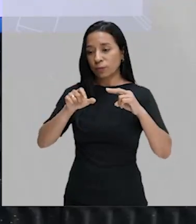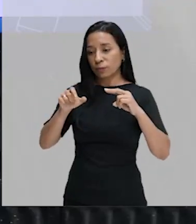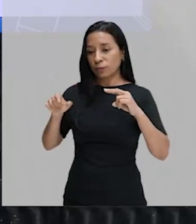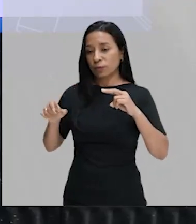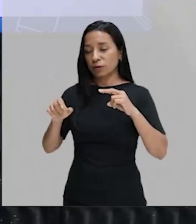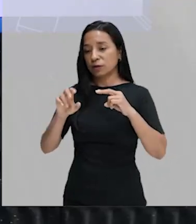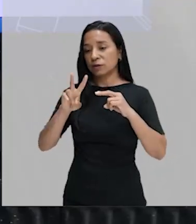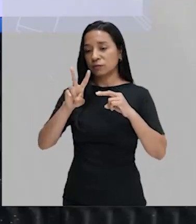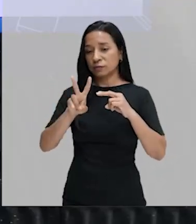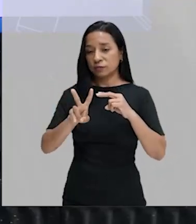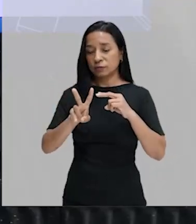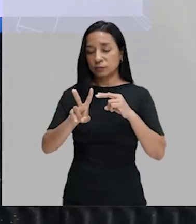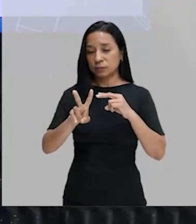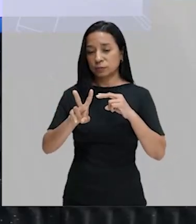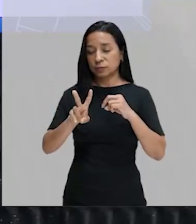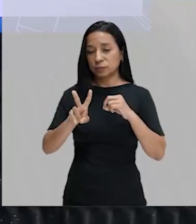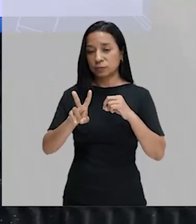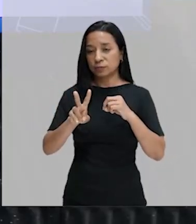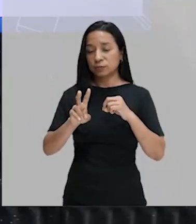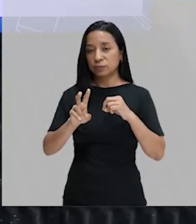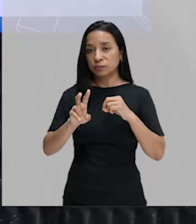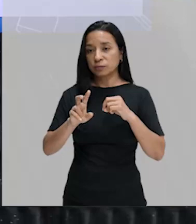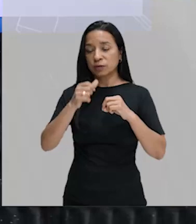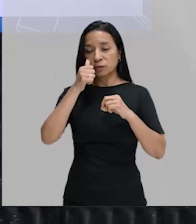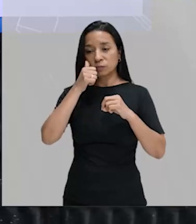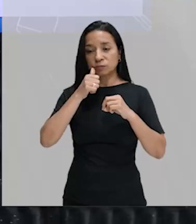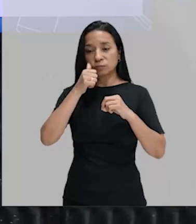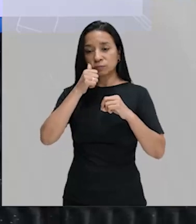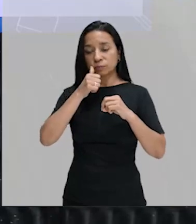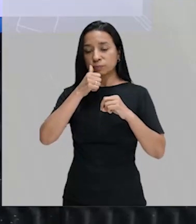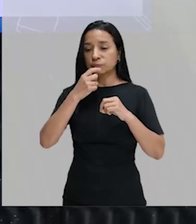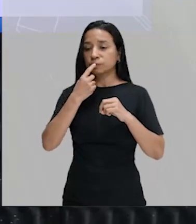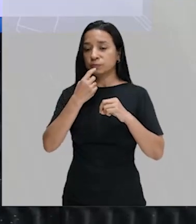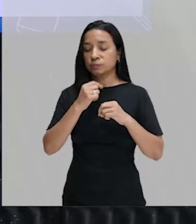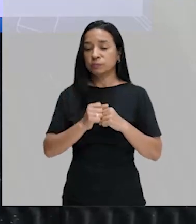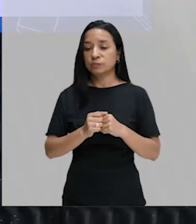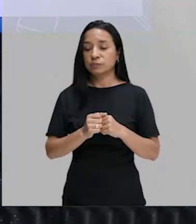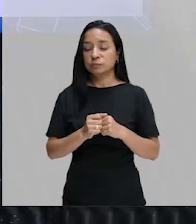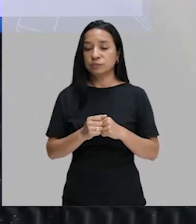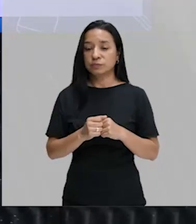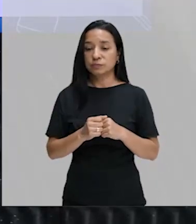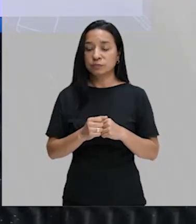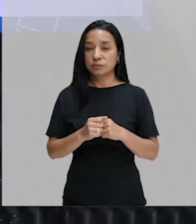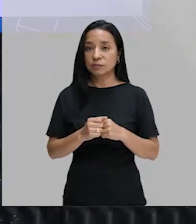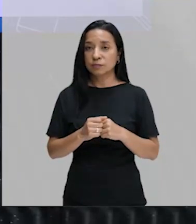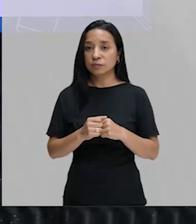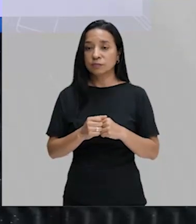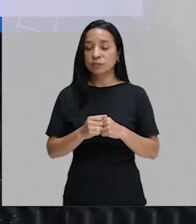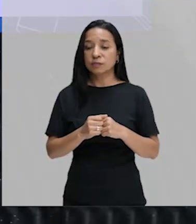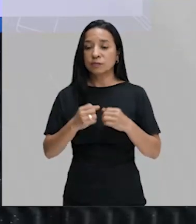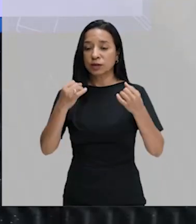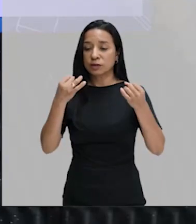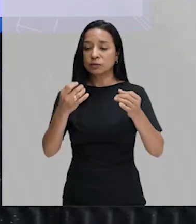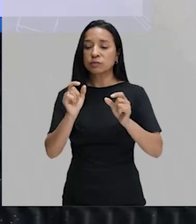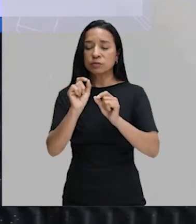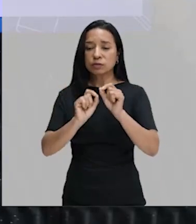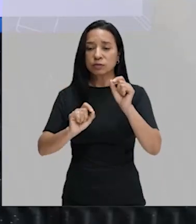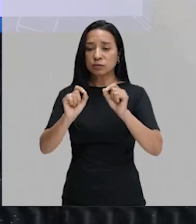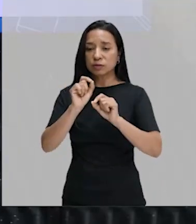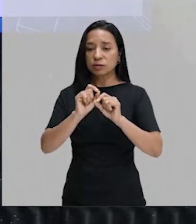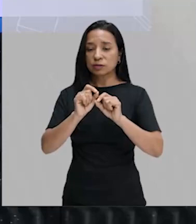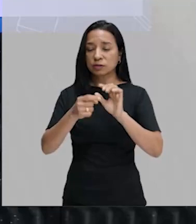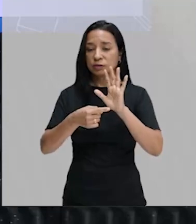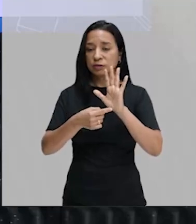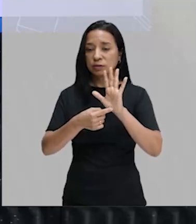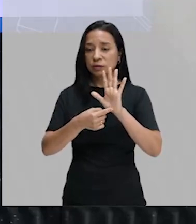Então, esse é o único genótipo para as fêmeas vermelhas. Ok? Aí, aqui ele fala o seguinte, ó.